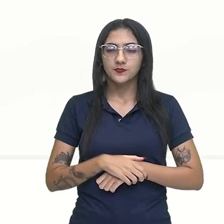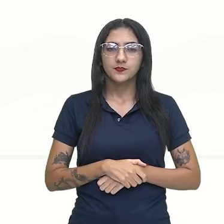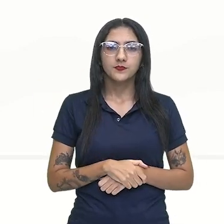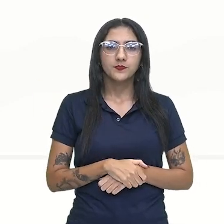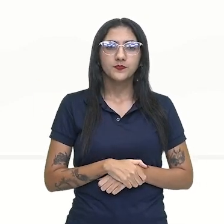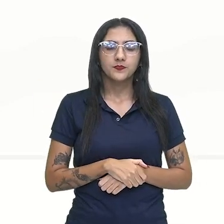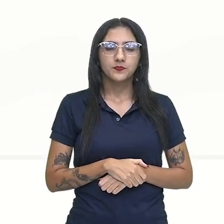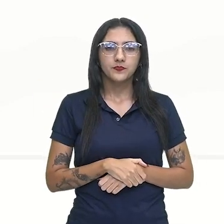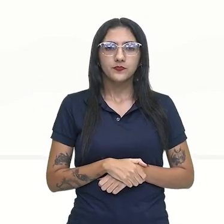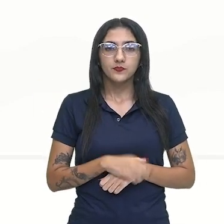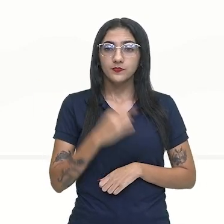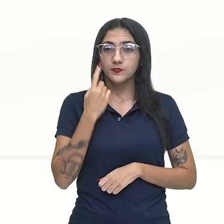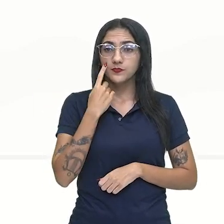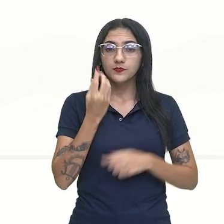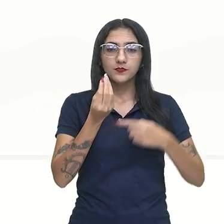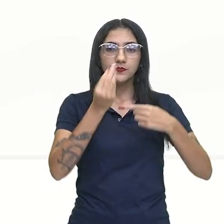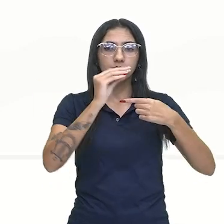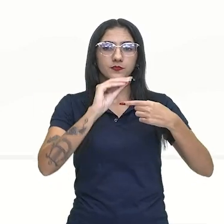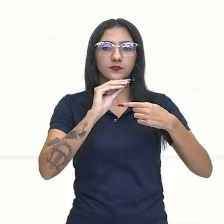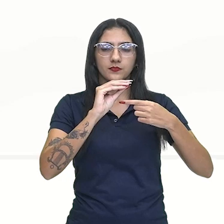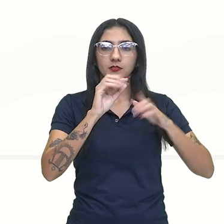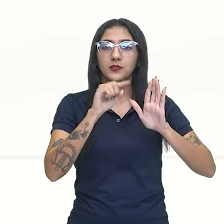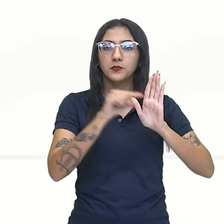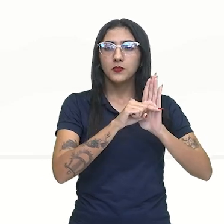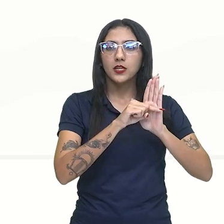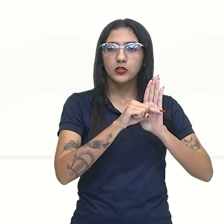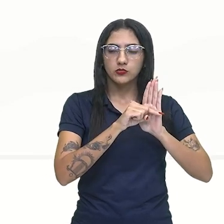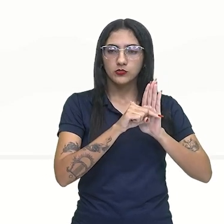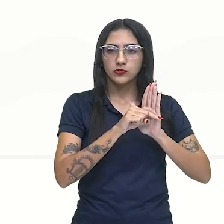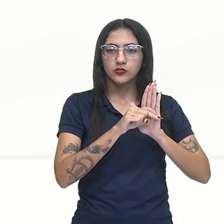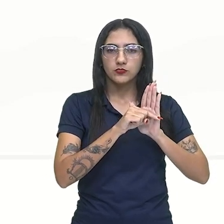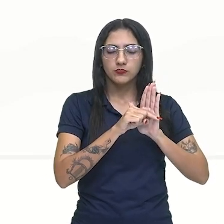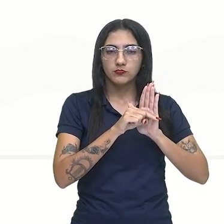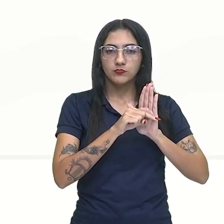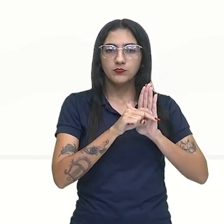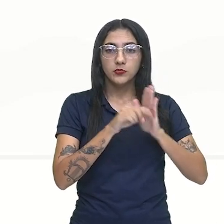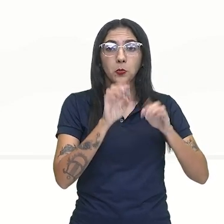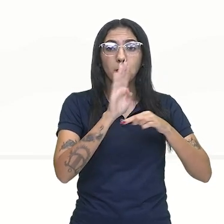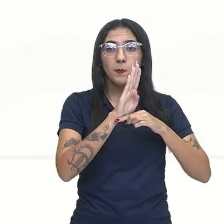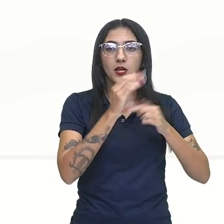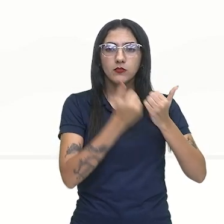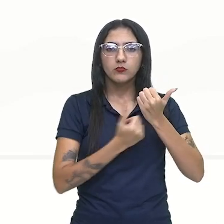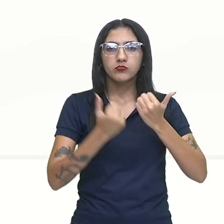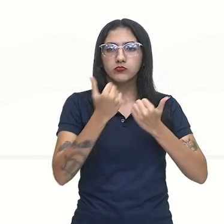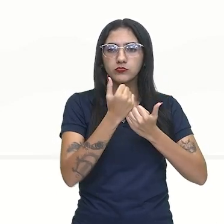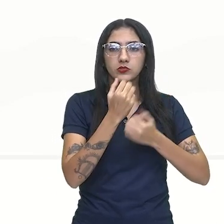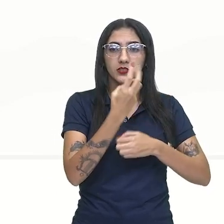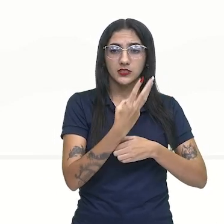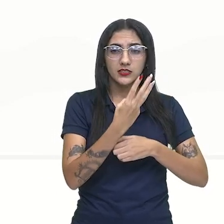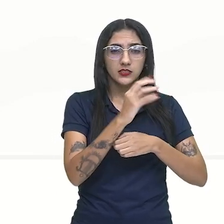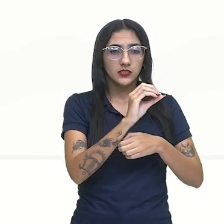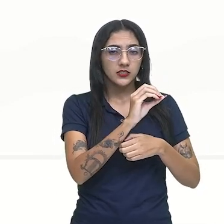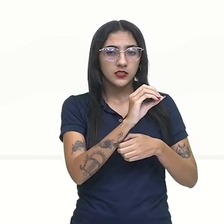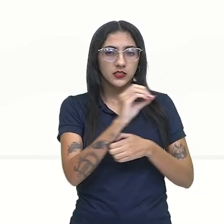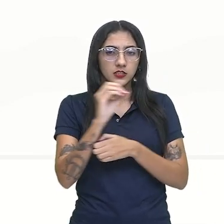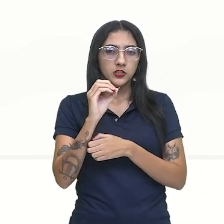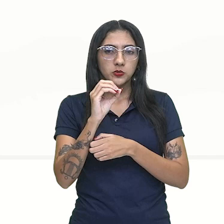menos, o valor de B é 3.000, Então, vou colocar aqui,